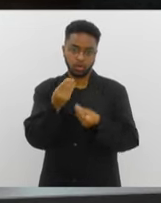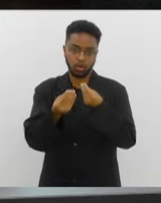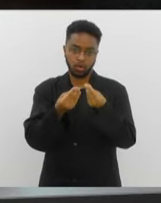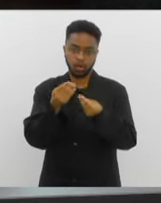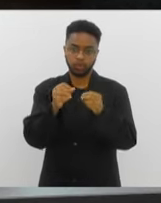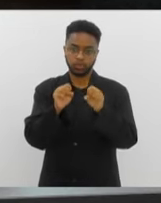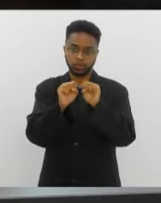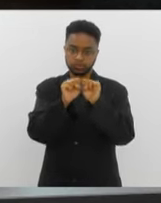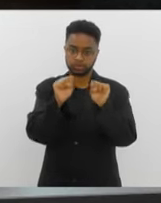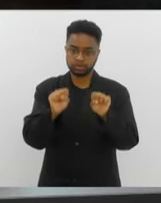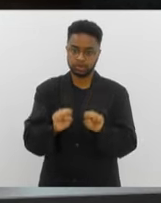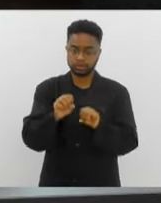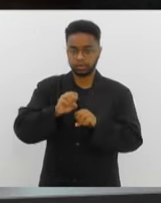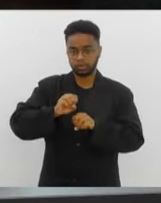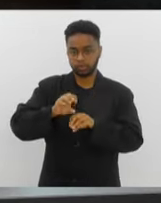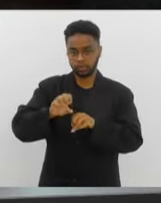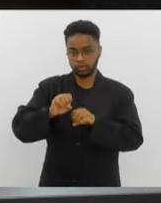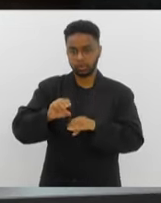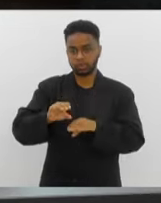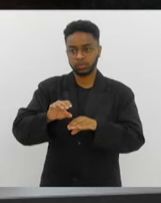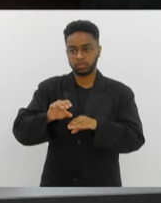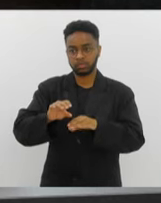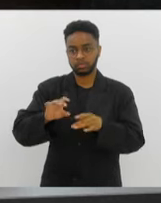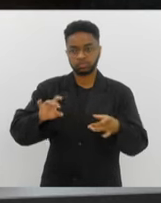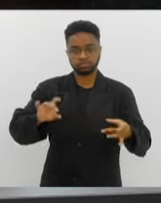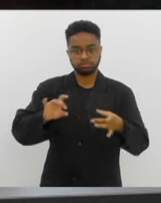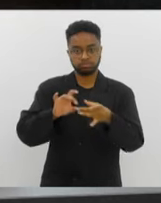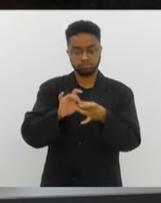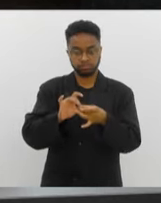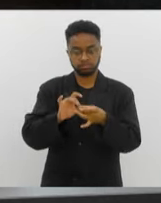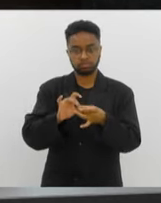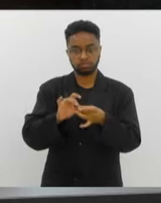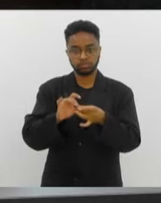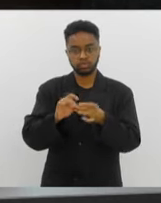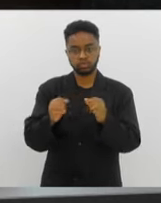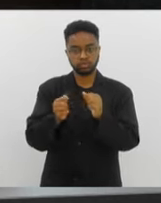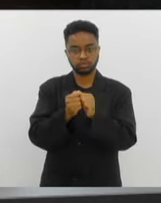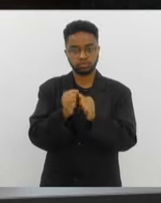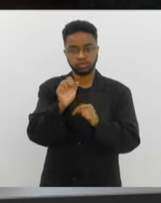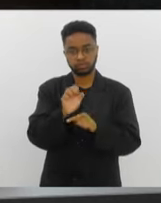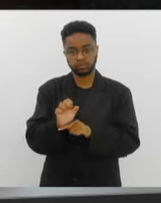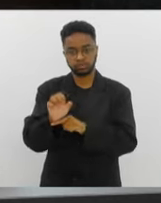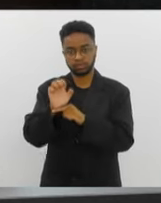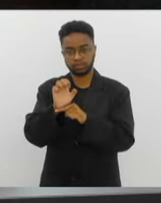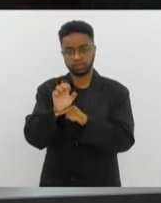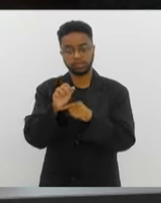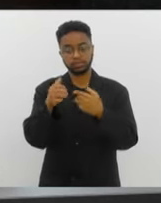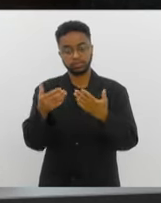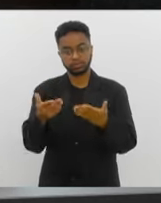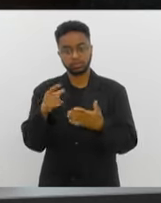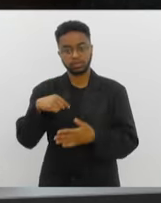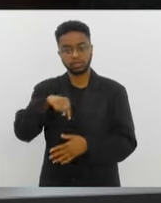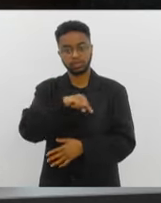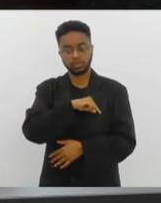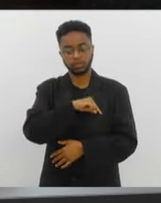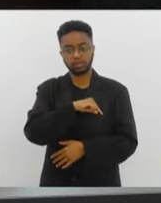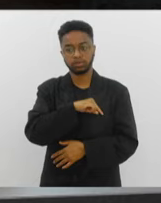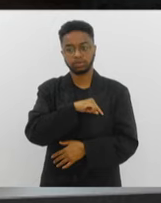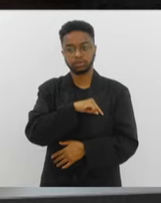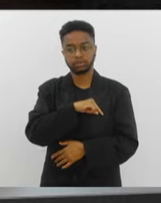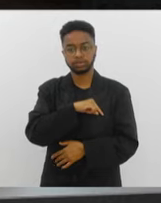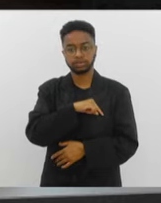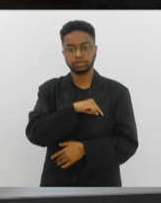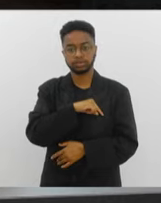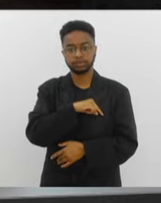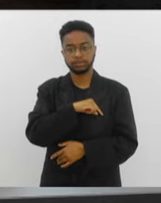educação integrada, de maneira integrada com o Estado. E aí nós estamos aí invadindo,